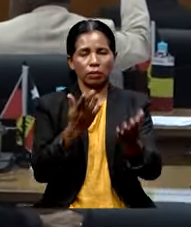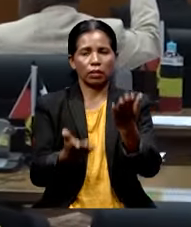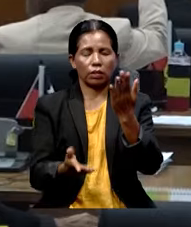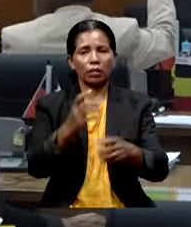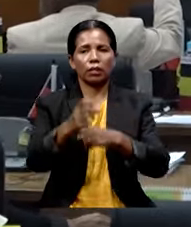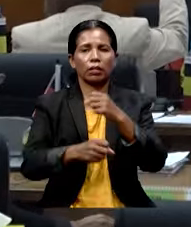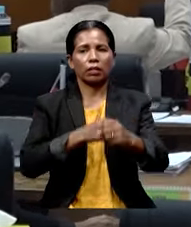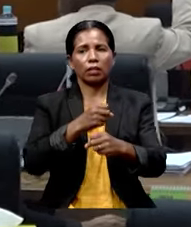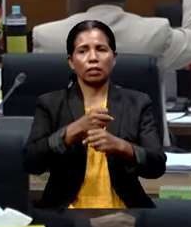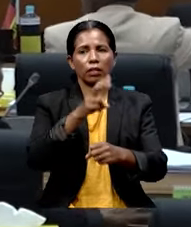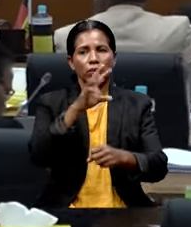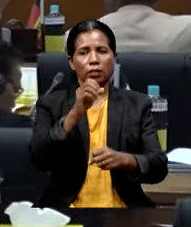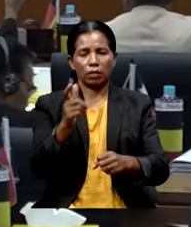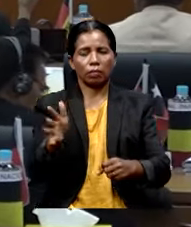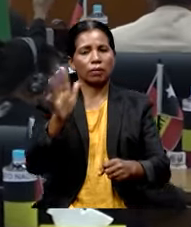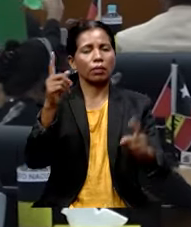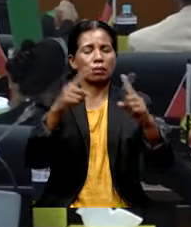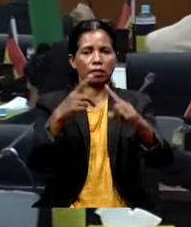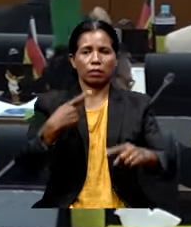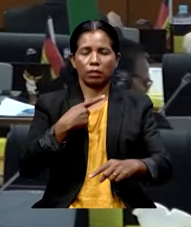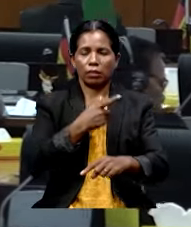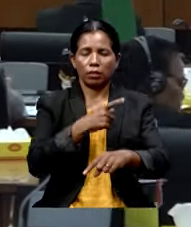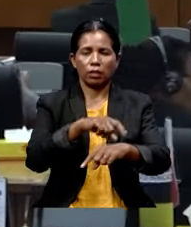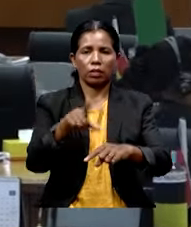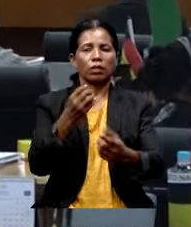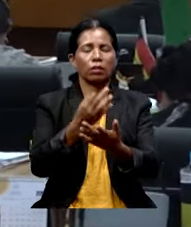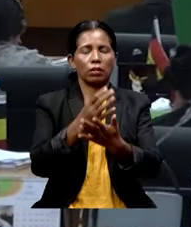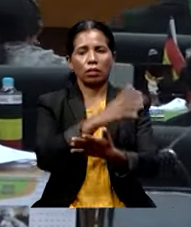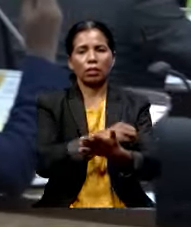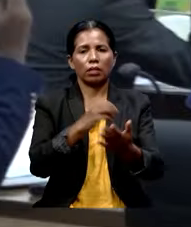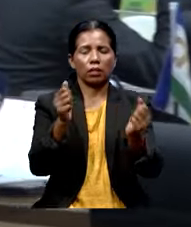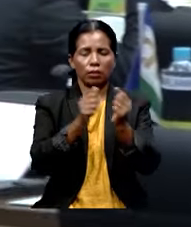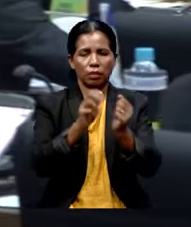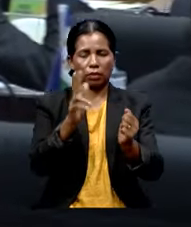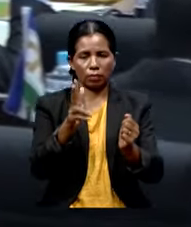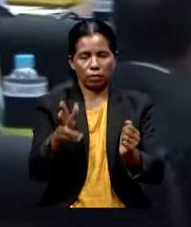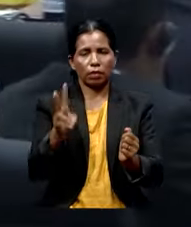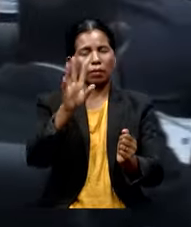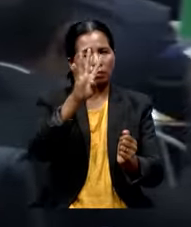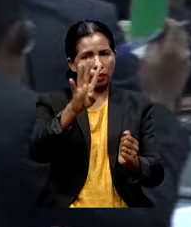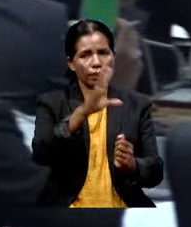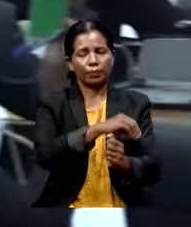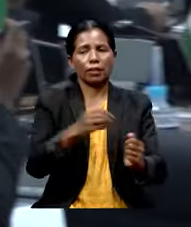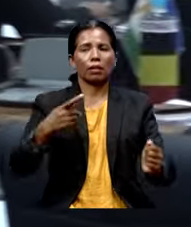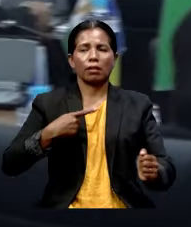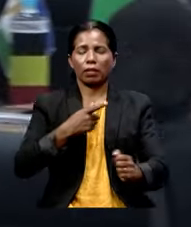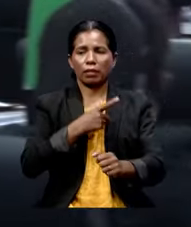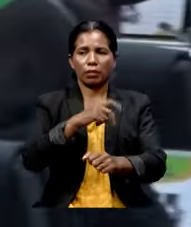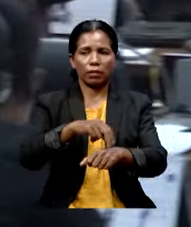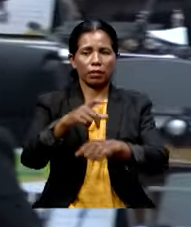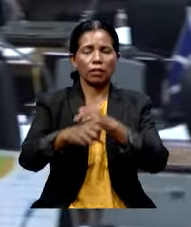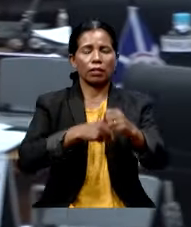tina Rihonrua Ruanuru Recin Lima para Parlamento Nacional, o montante quase tocou Ruanuru Recin Hat. Teto fiscal para Parlamento Nacional tina